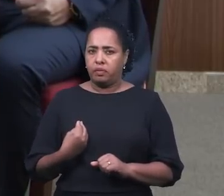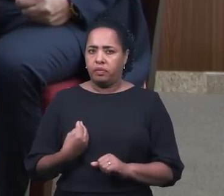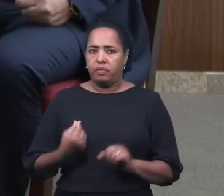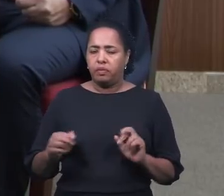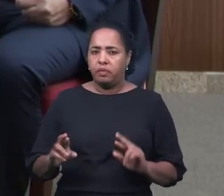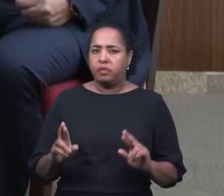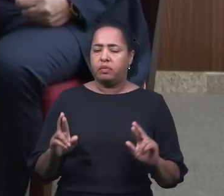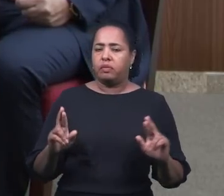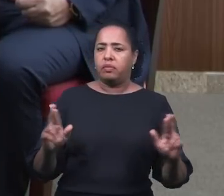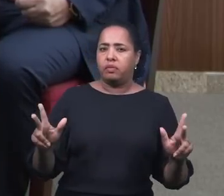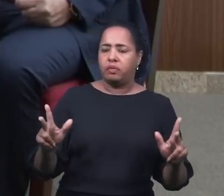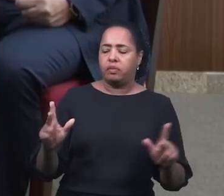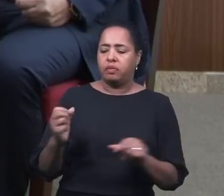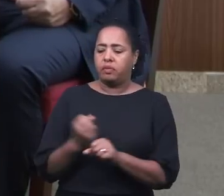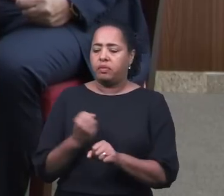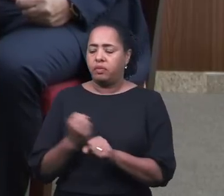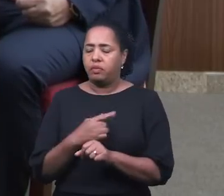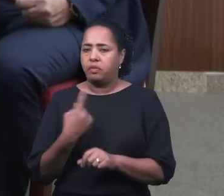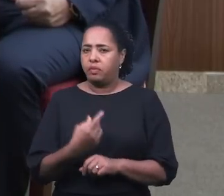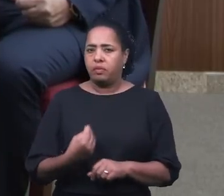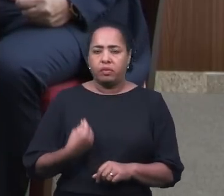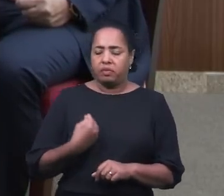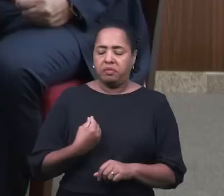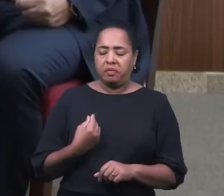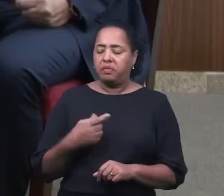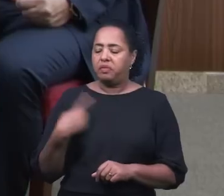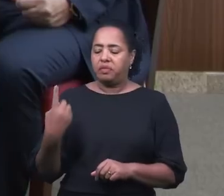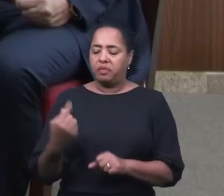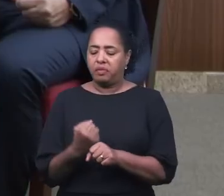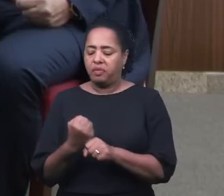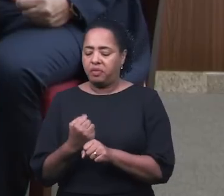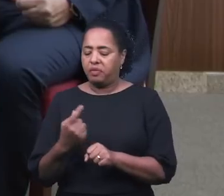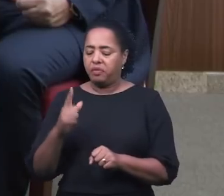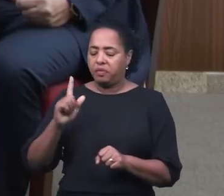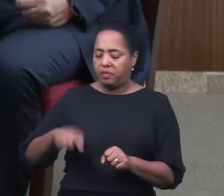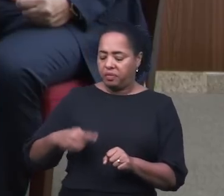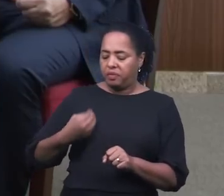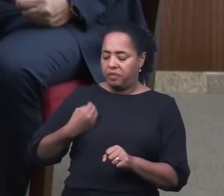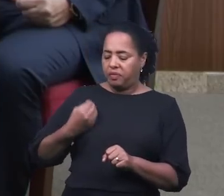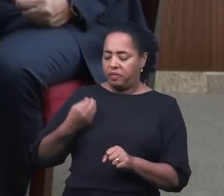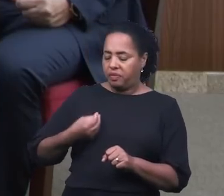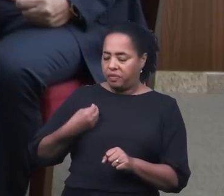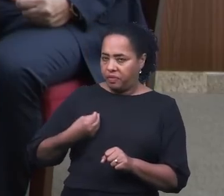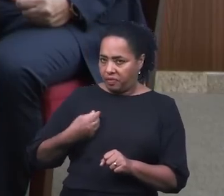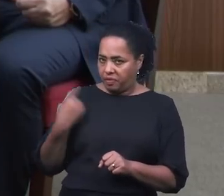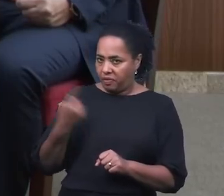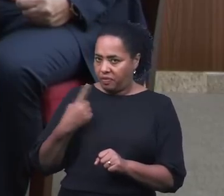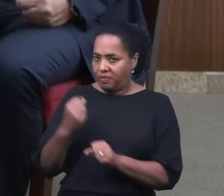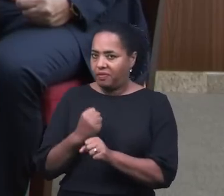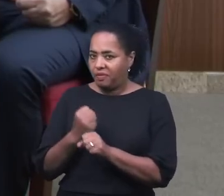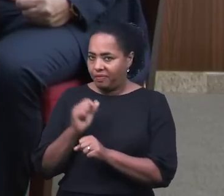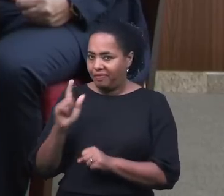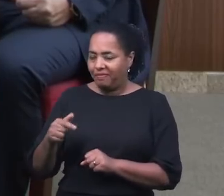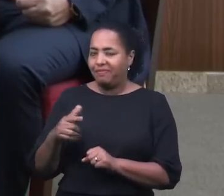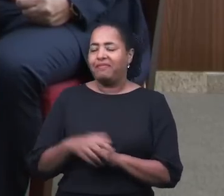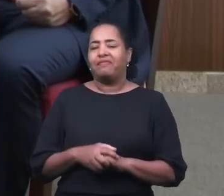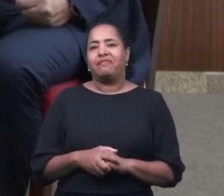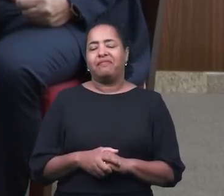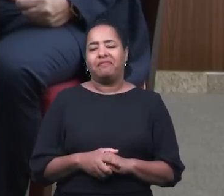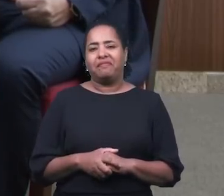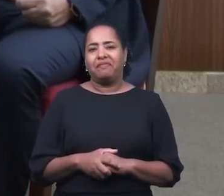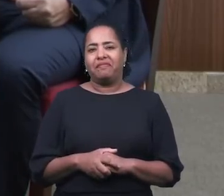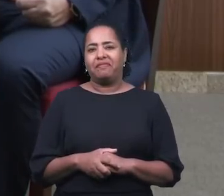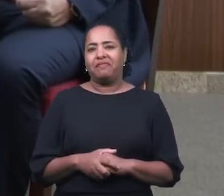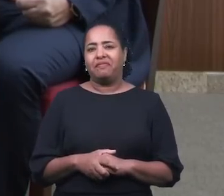fazer diferença entre a obra e a nossa vida. A nossa vida é a obra é a nossa vida e o Senhor cuida de todas as coisas.